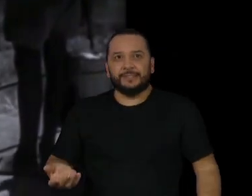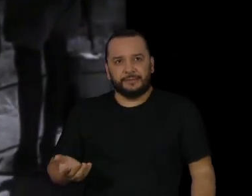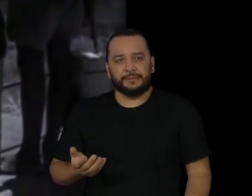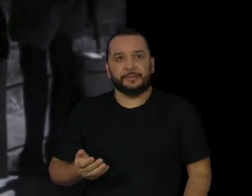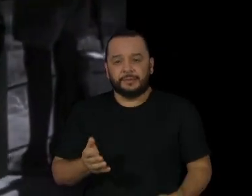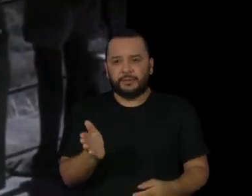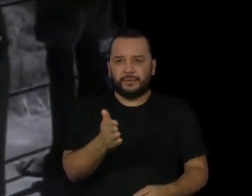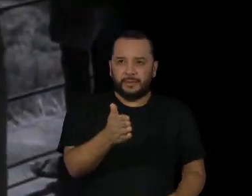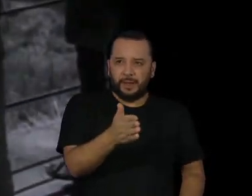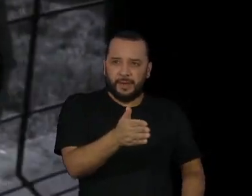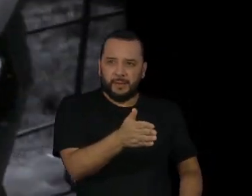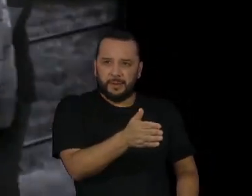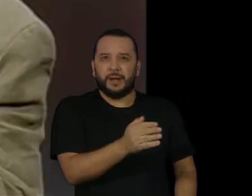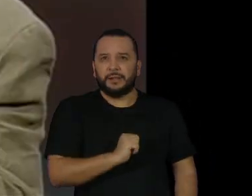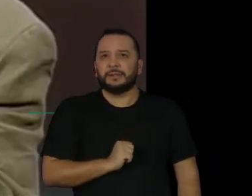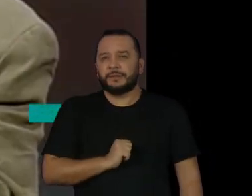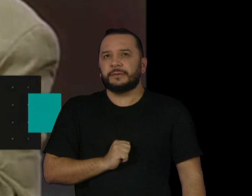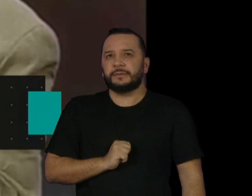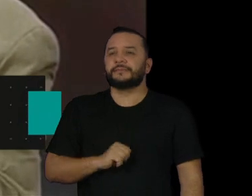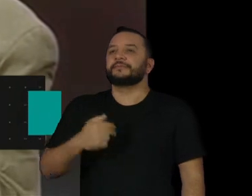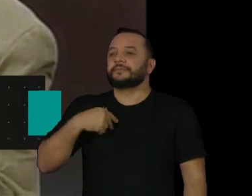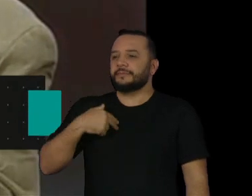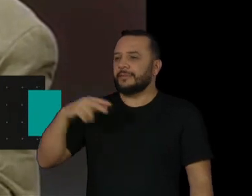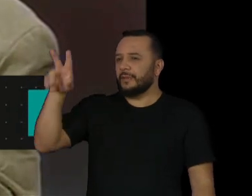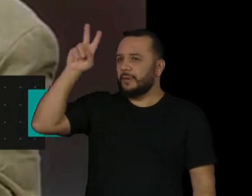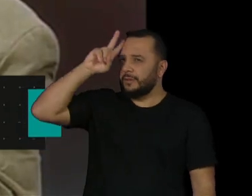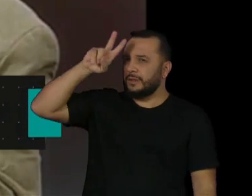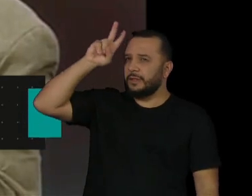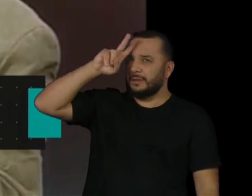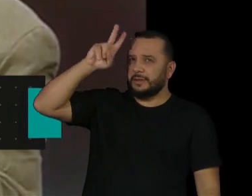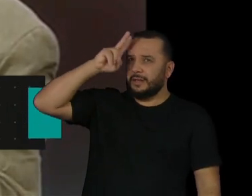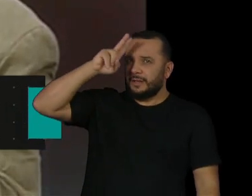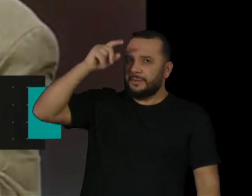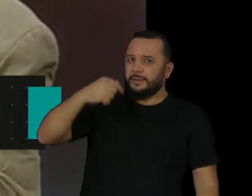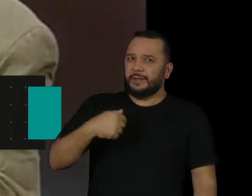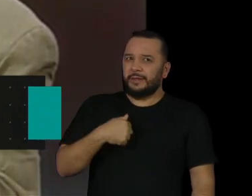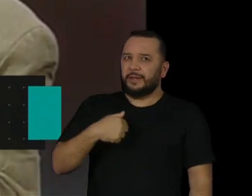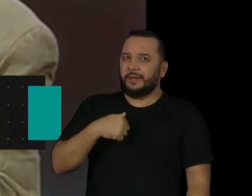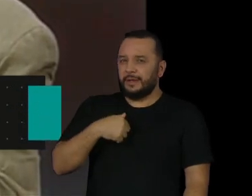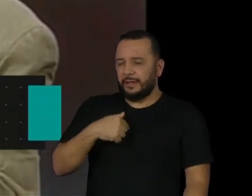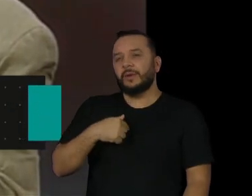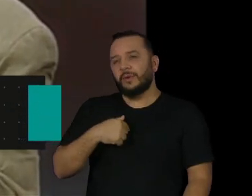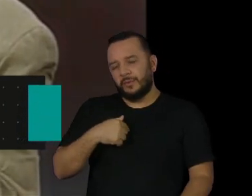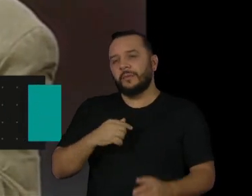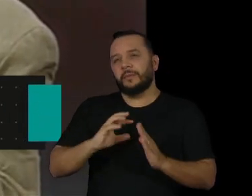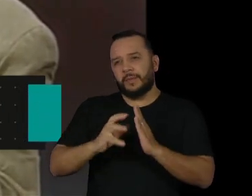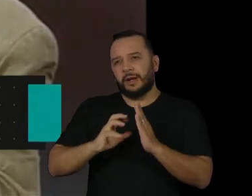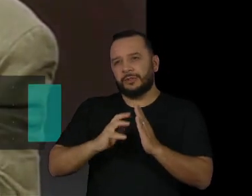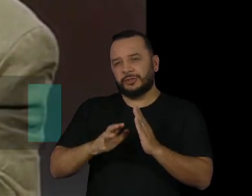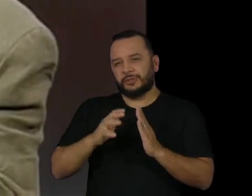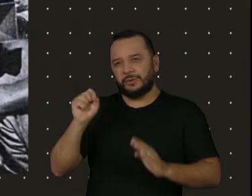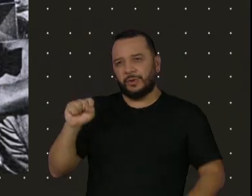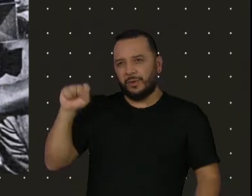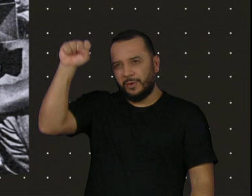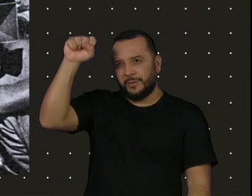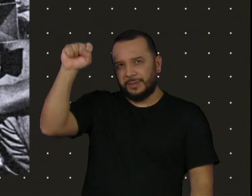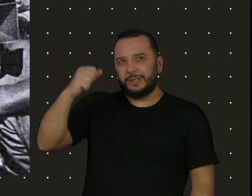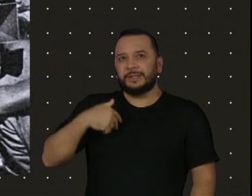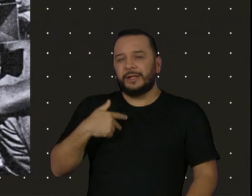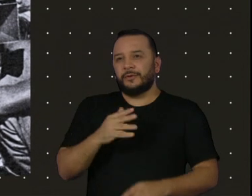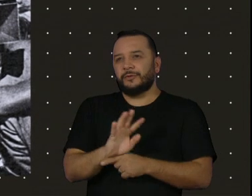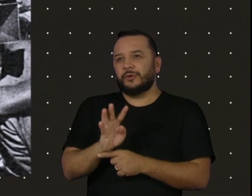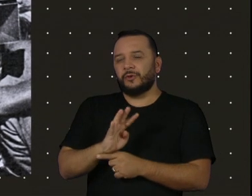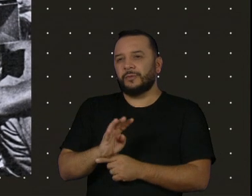Mais pra cá, então. Mais pra cá. Eu me lembro que eu pertencia ao Partido Comunista e quando eu quis fazer o Rio 40